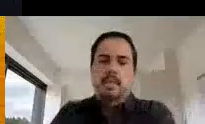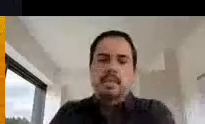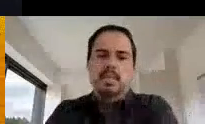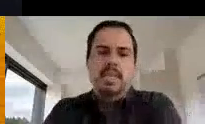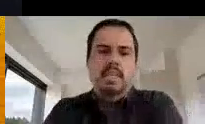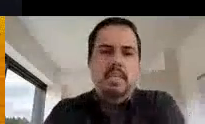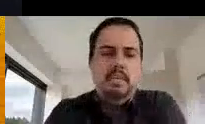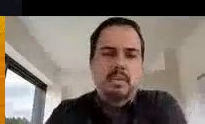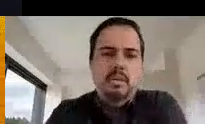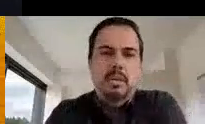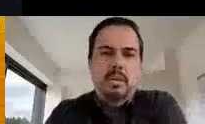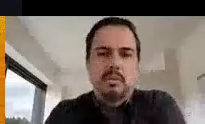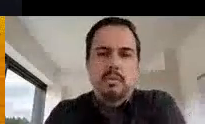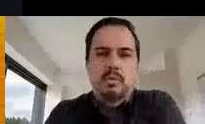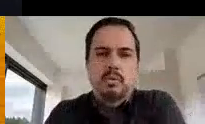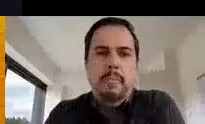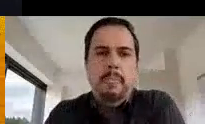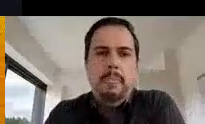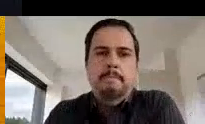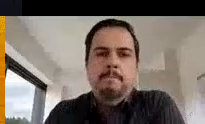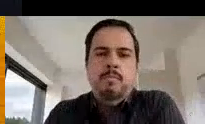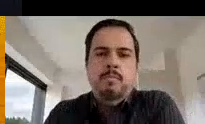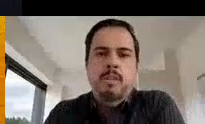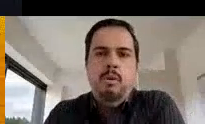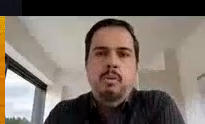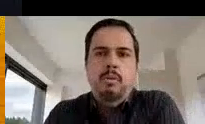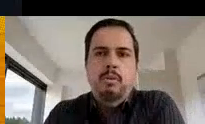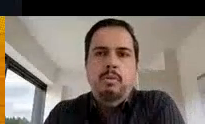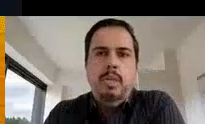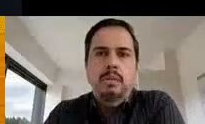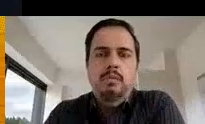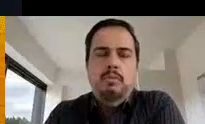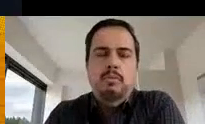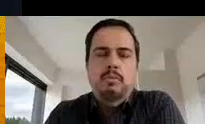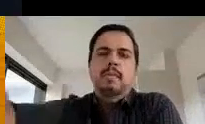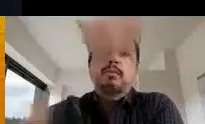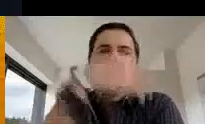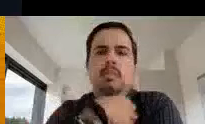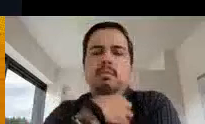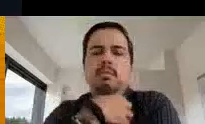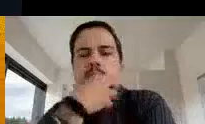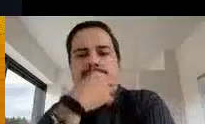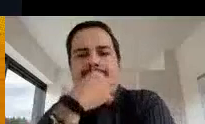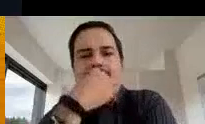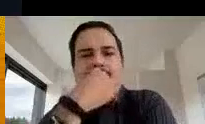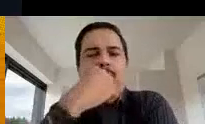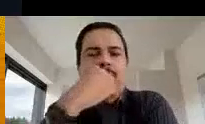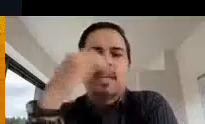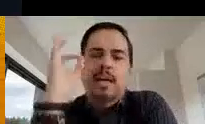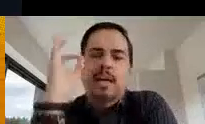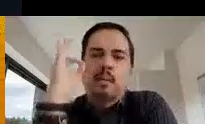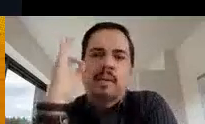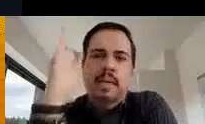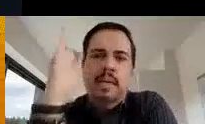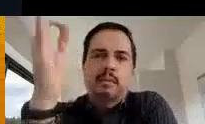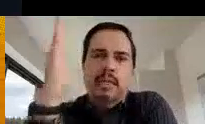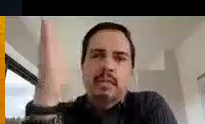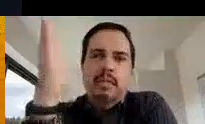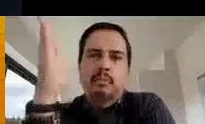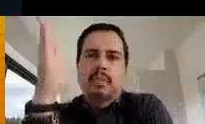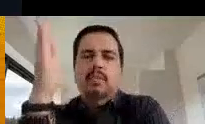mais game changer, que muda o jogo. Então, qual que é o conceito para mim? Isso é um conceito meu, eu que escrevi.